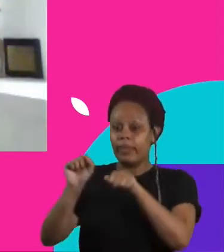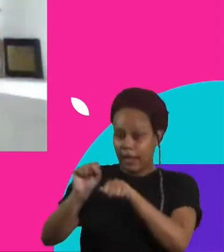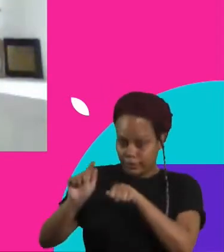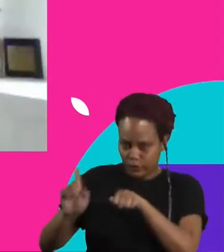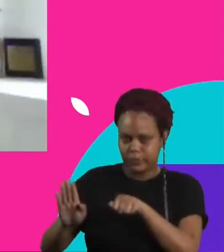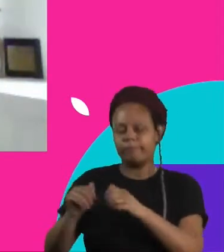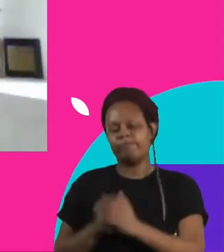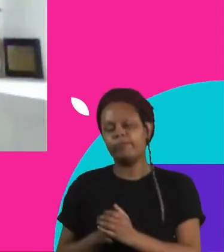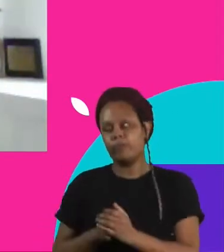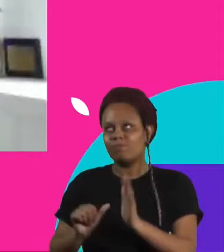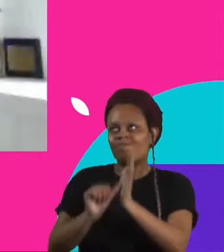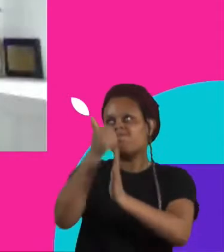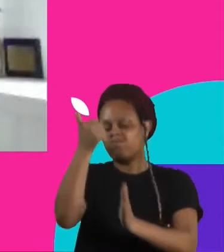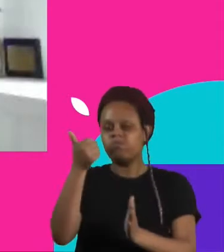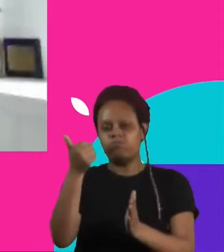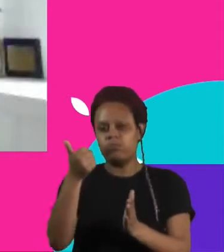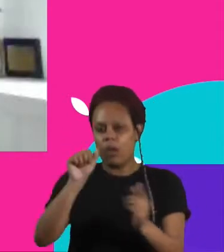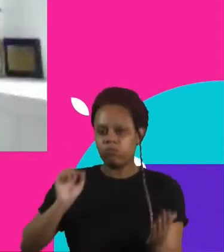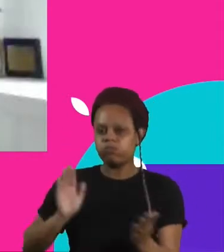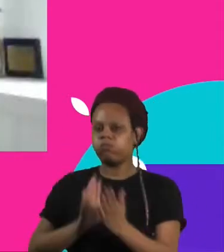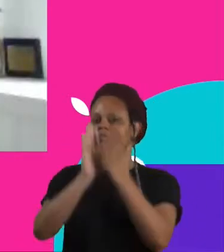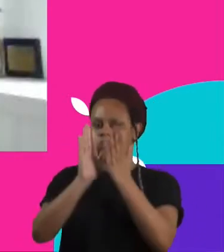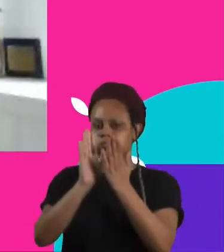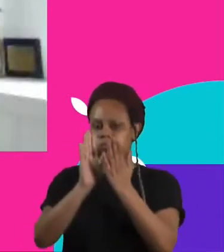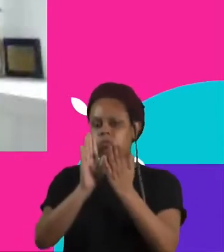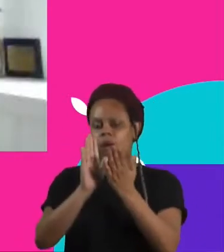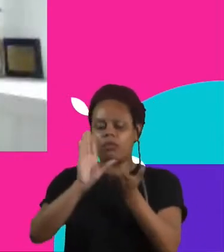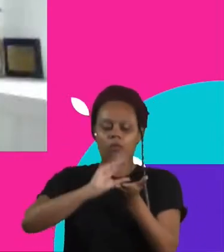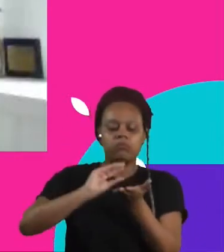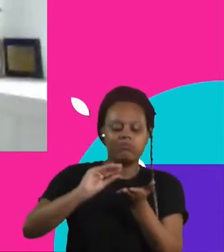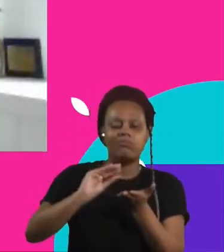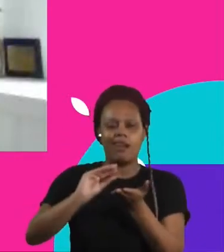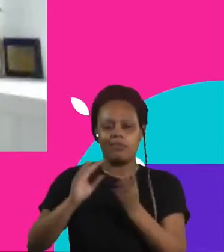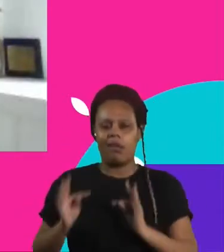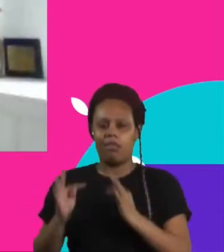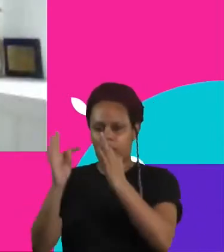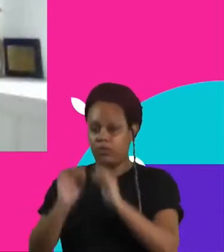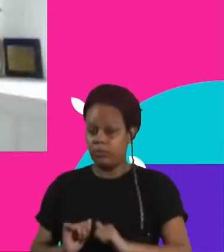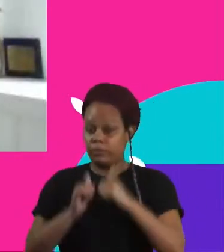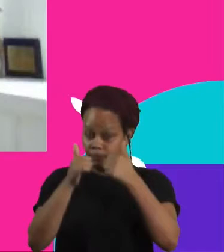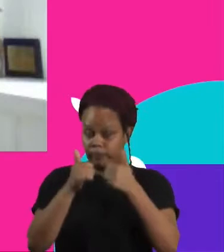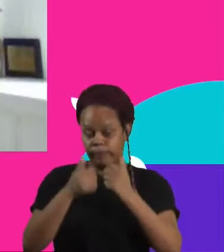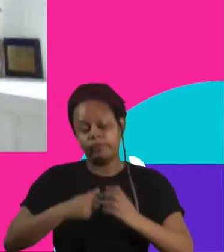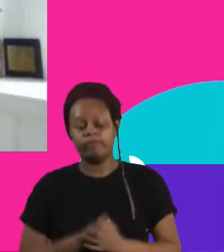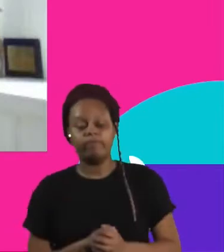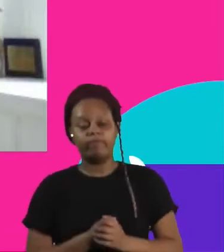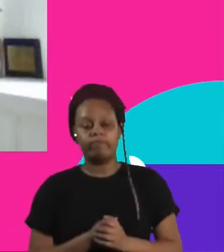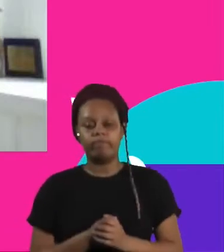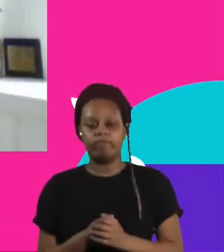em pensar o impacto da tecnologia para o bem. Só em 2019, a